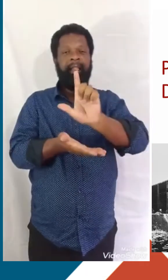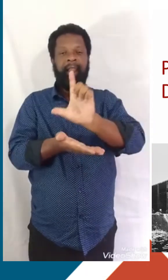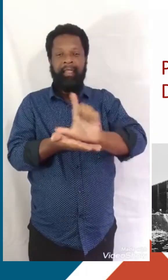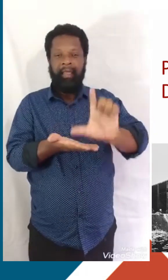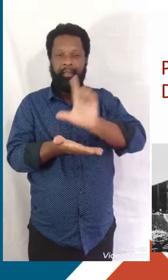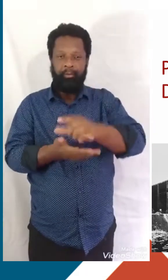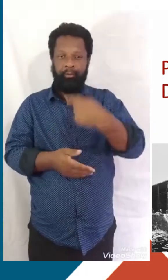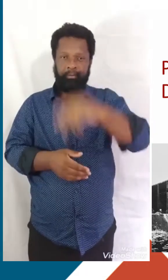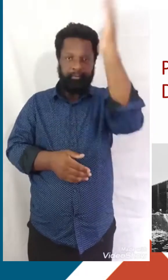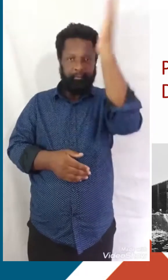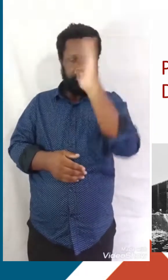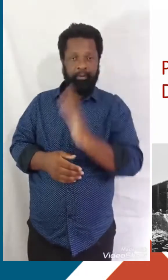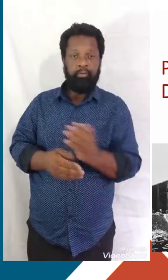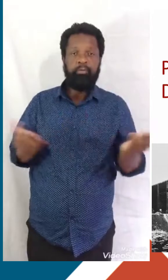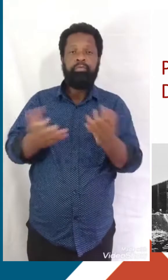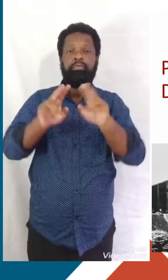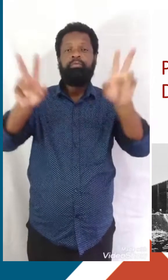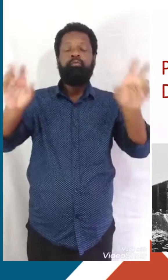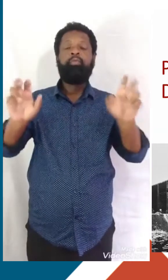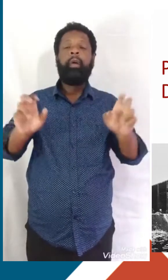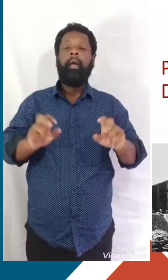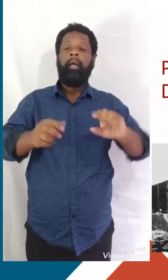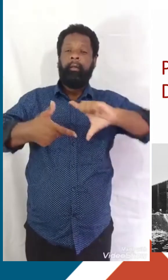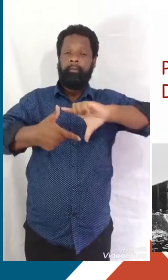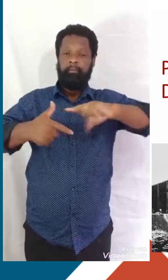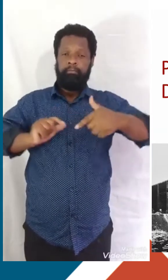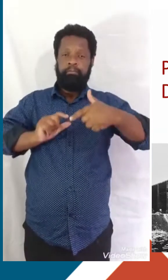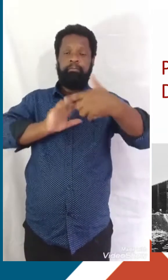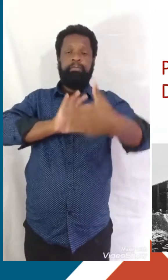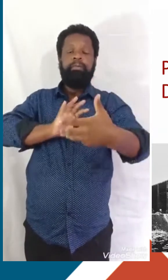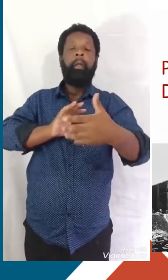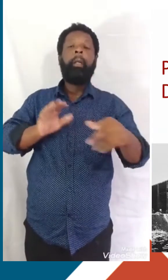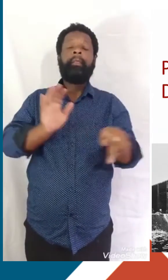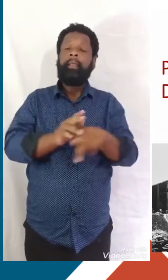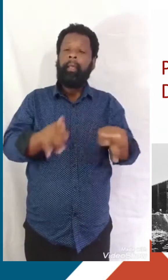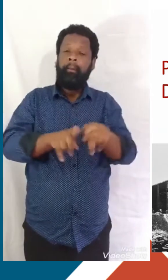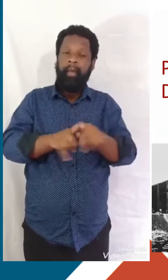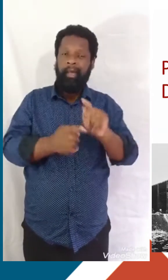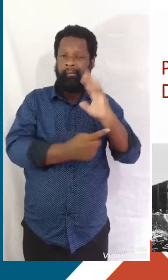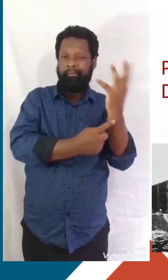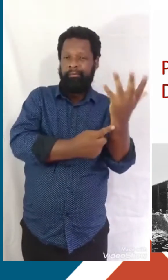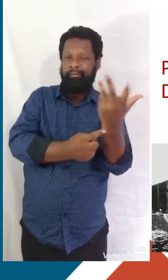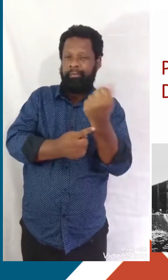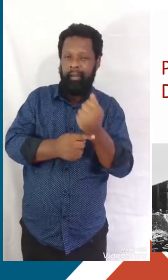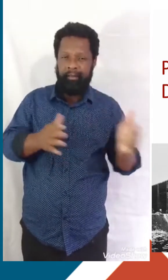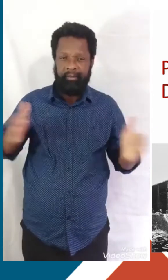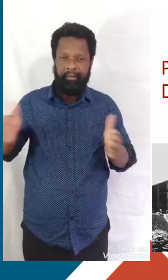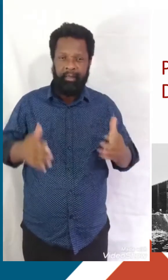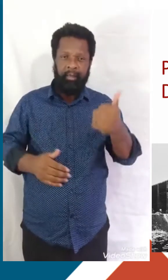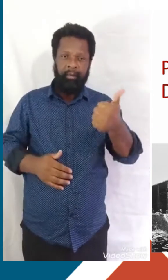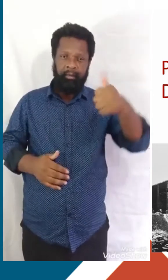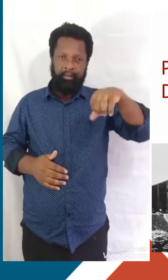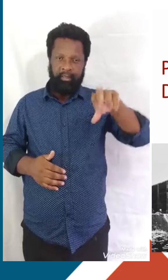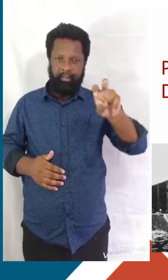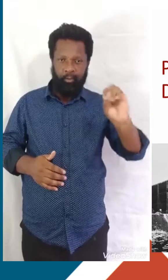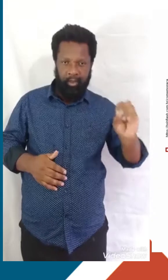semana, nós vamos estudar sobre o pós-modernismo e a produção artística nas décadas de 1950 e